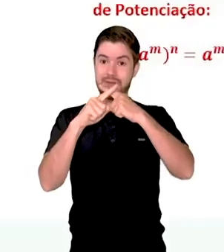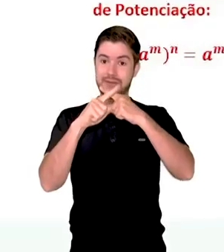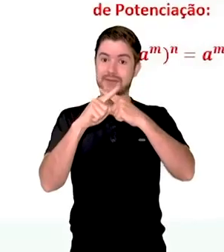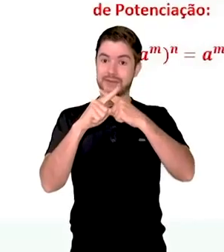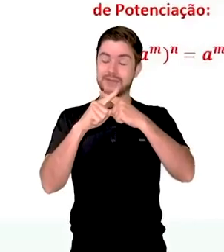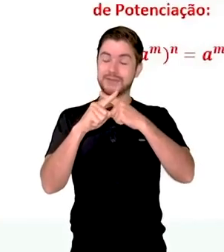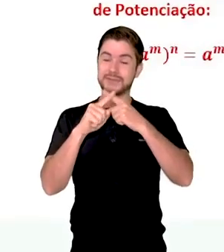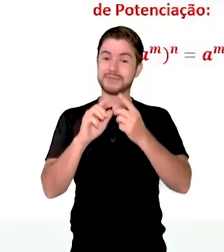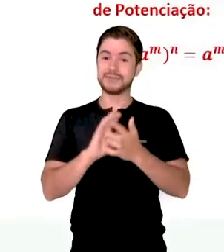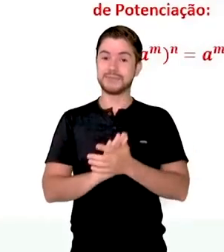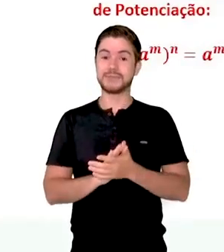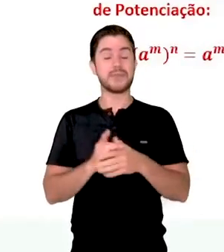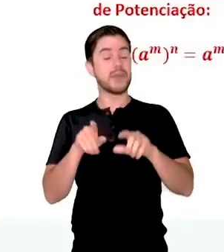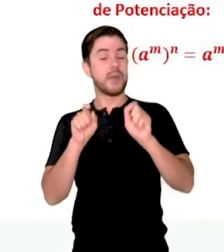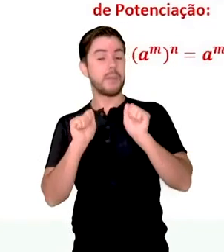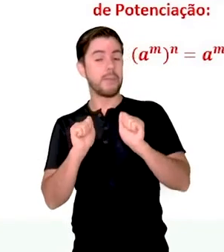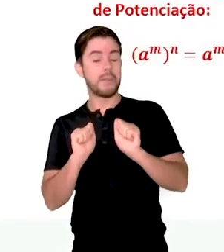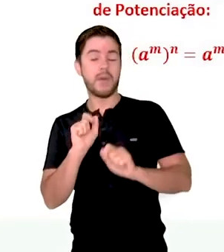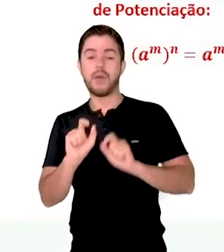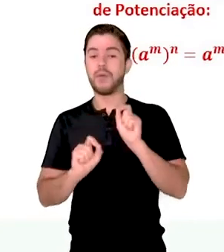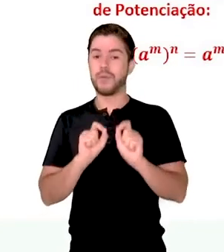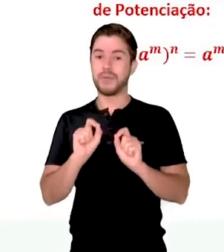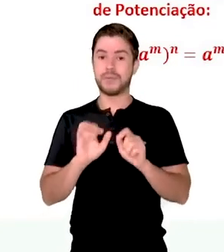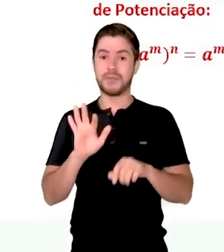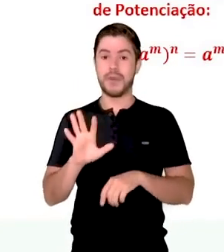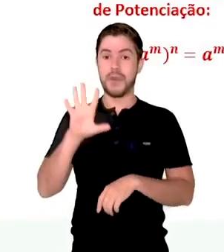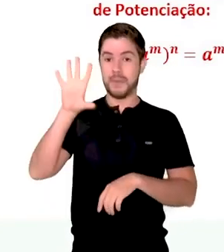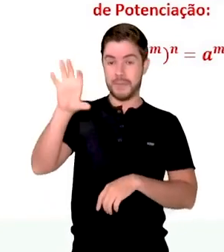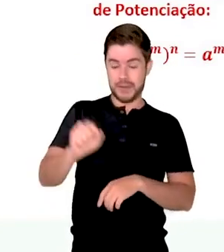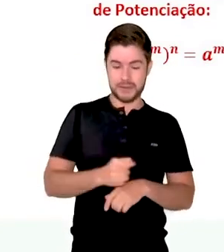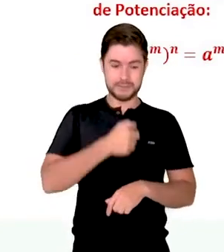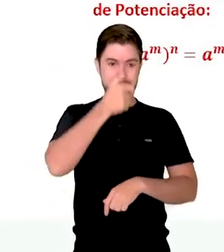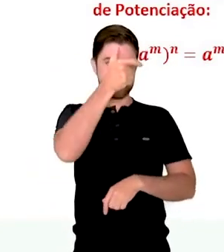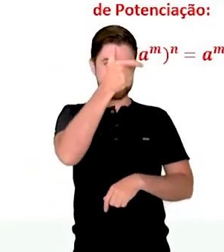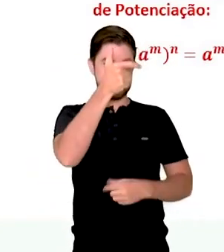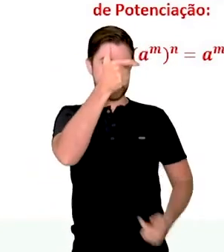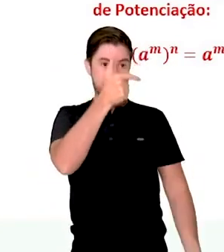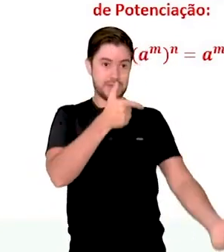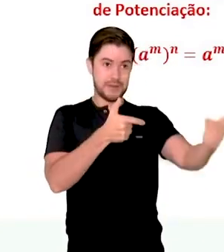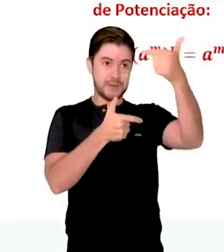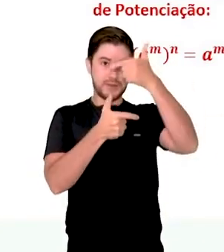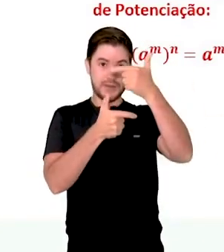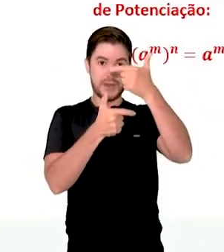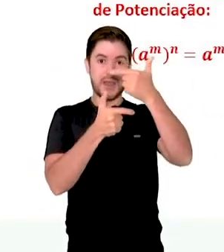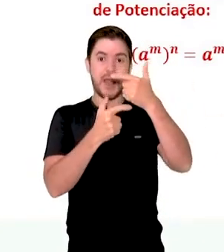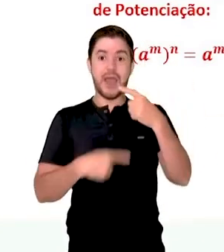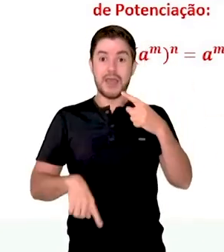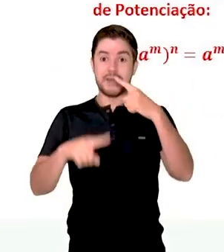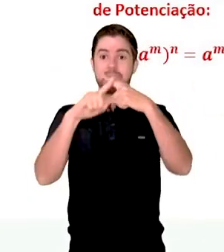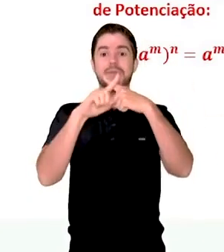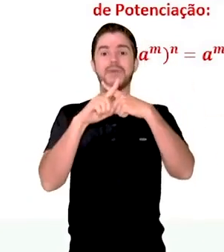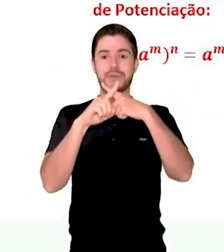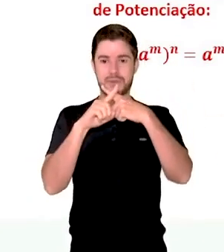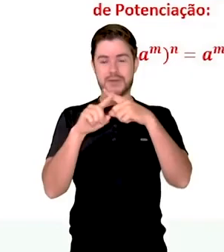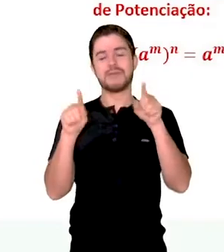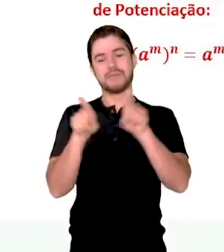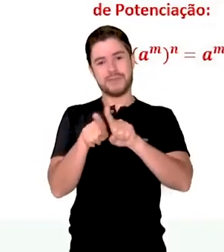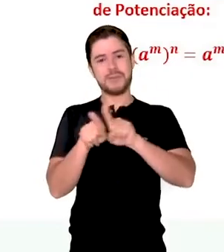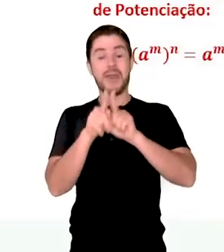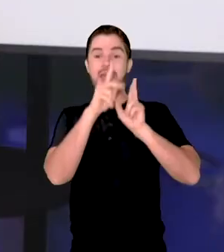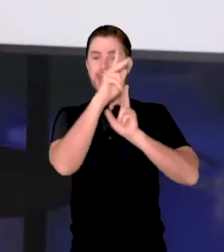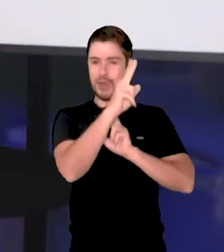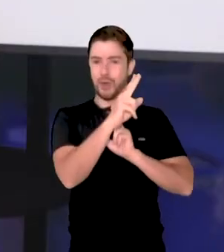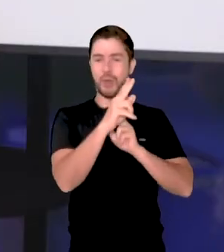Tudo bem então eu posso pegar o expoente do primeiro dois explicar pelo outro expoente também é